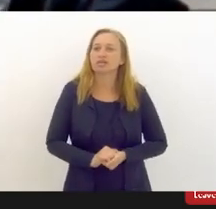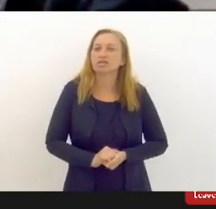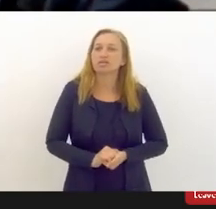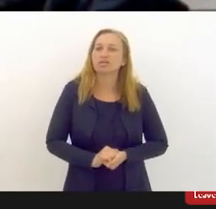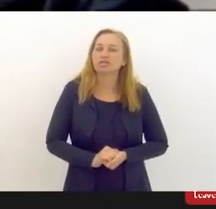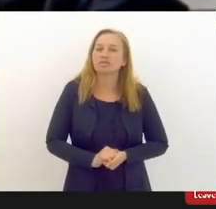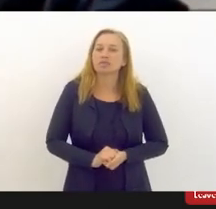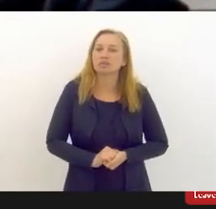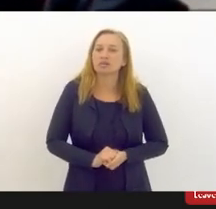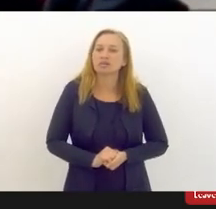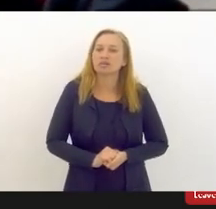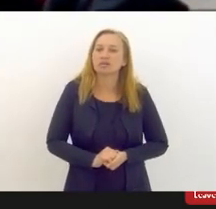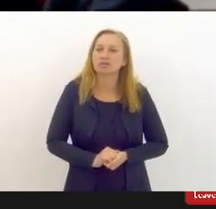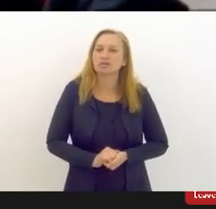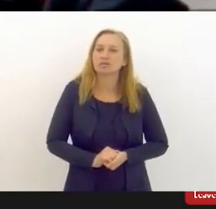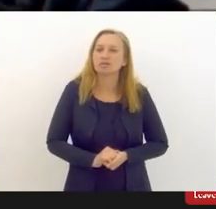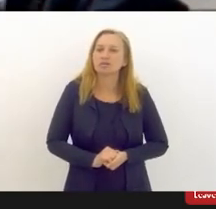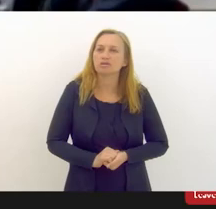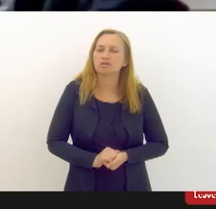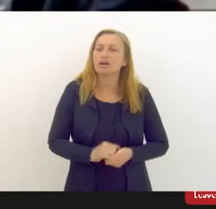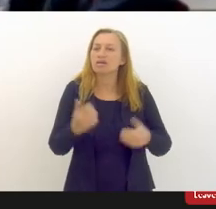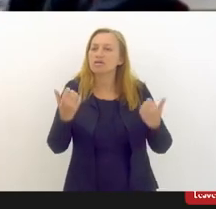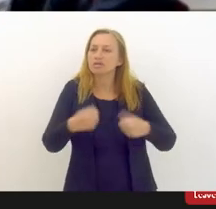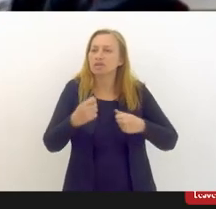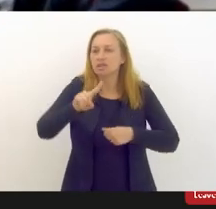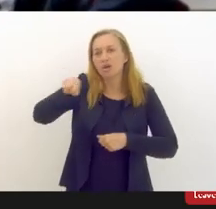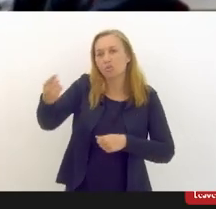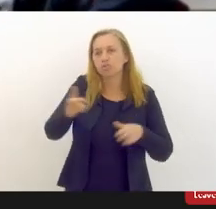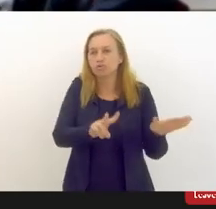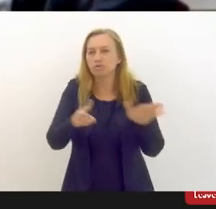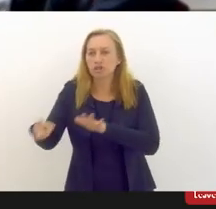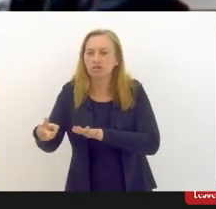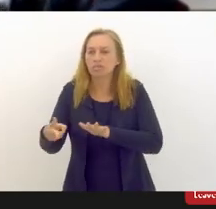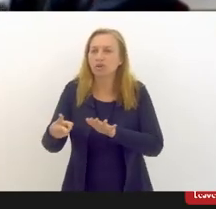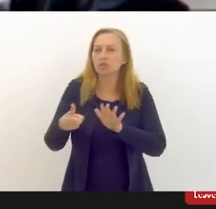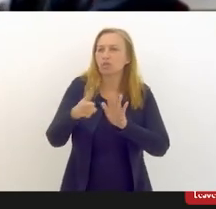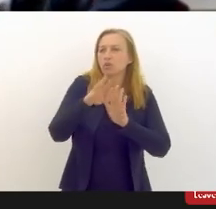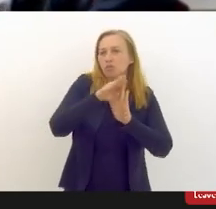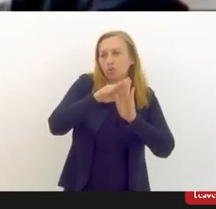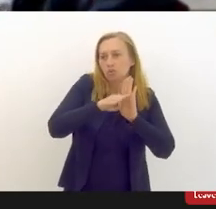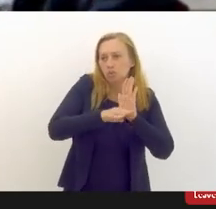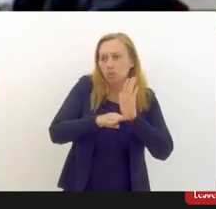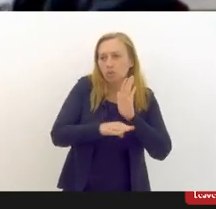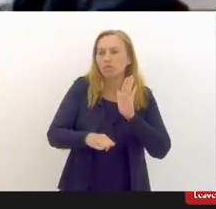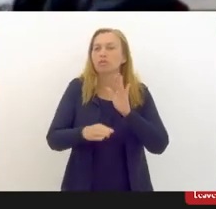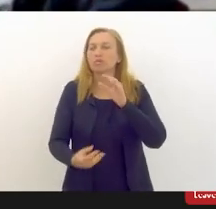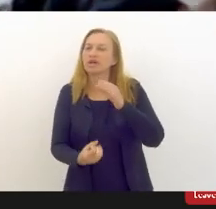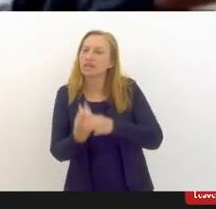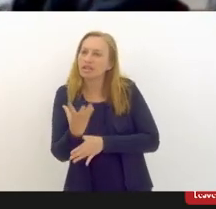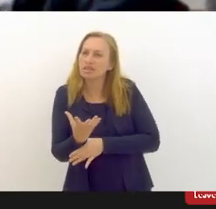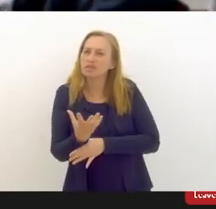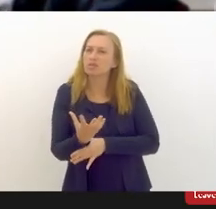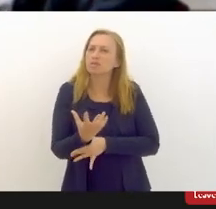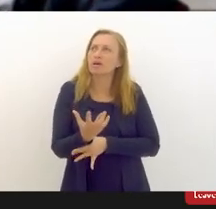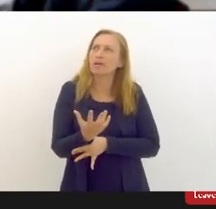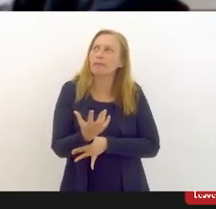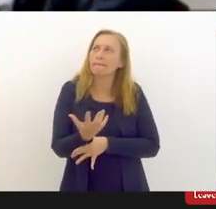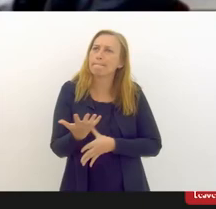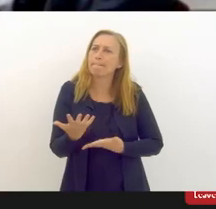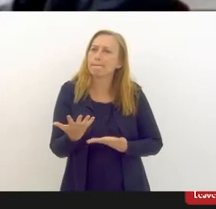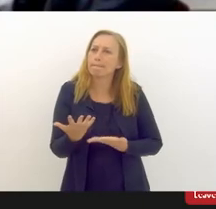gente vai publicizar na próxima semana o cronograma para a realização